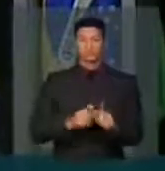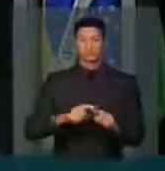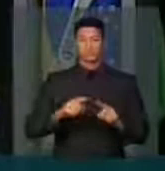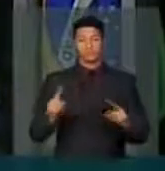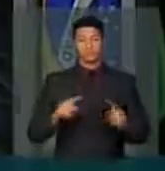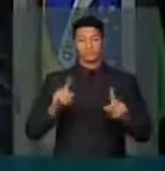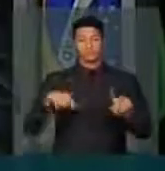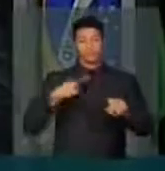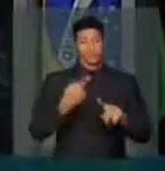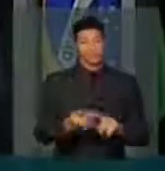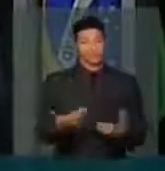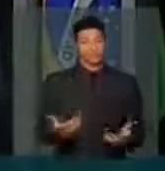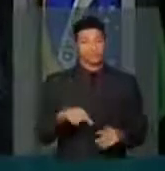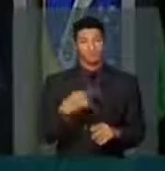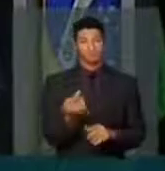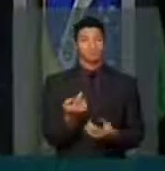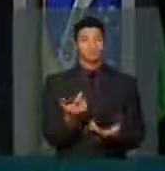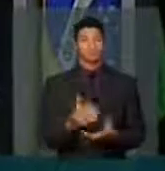um escândalo.